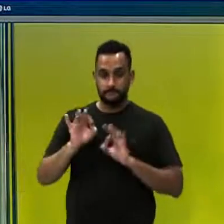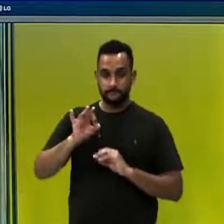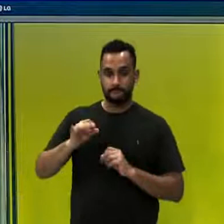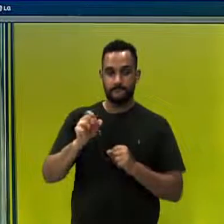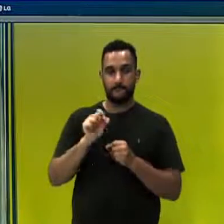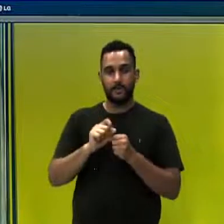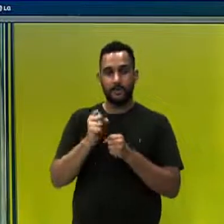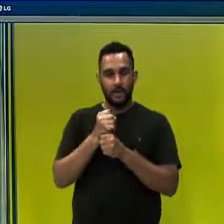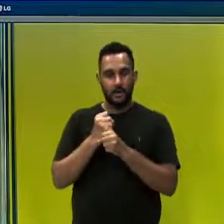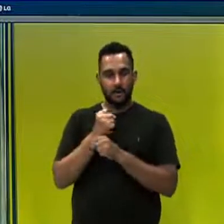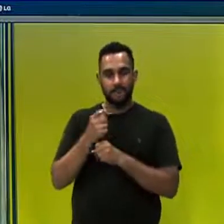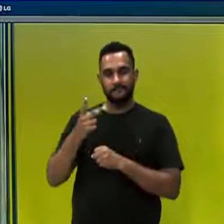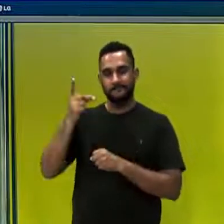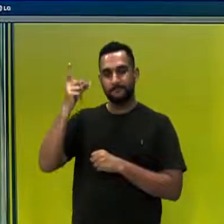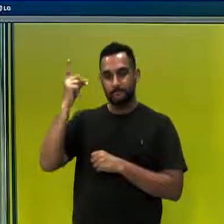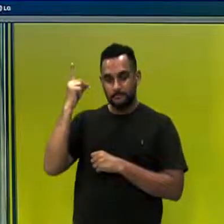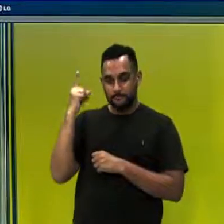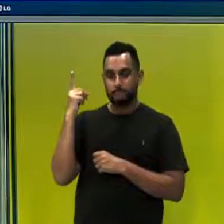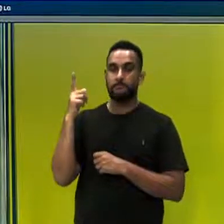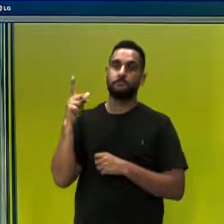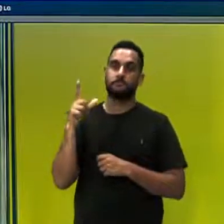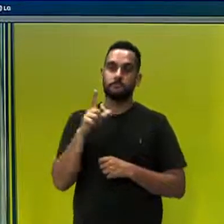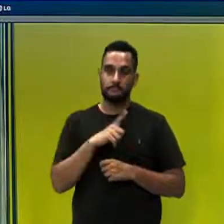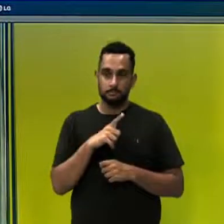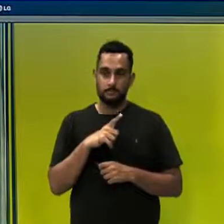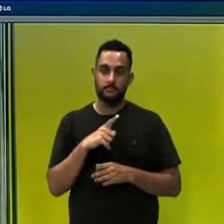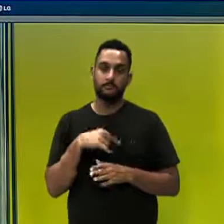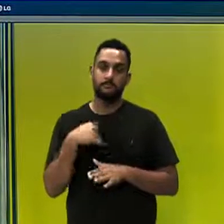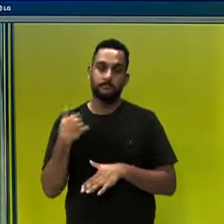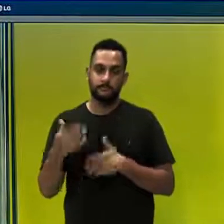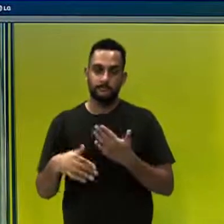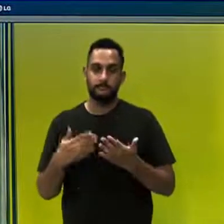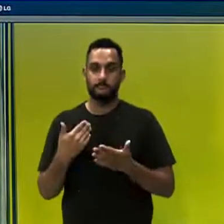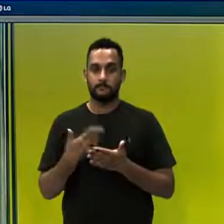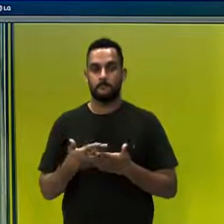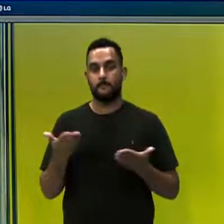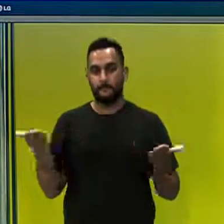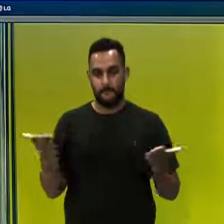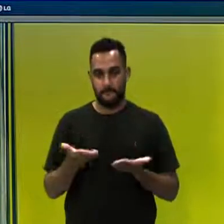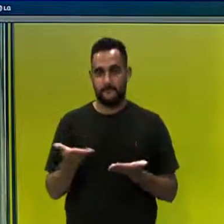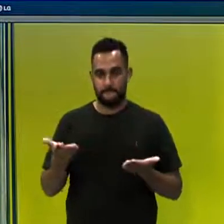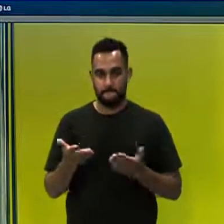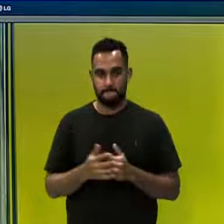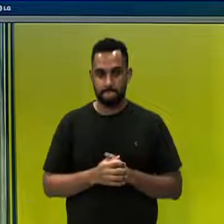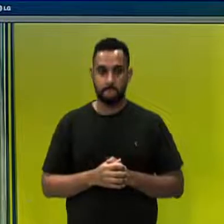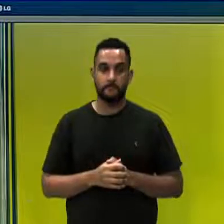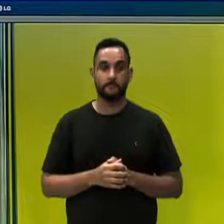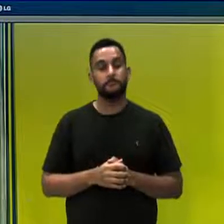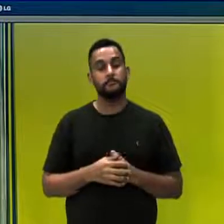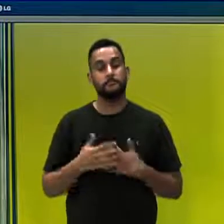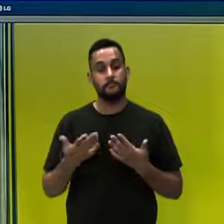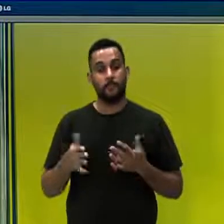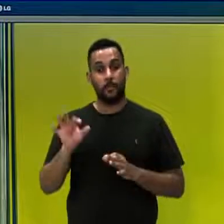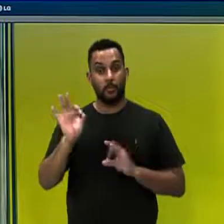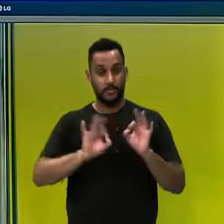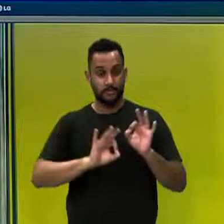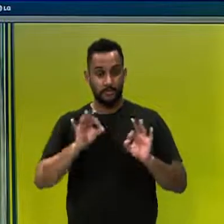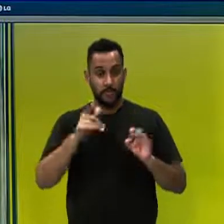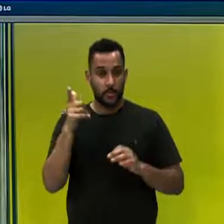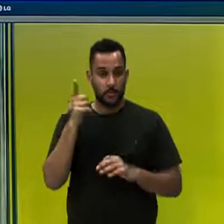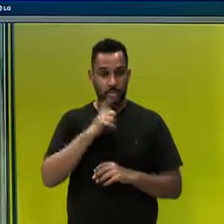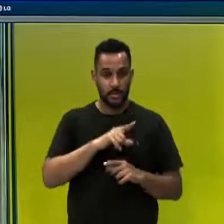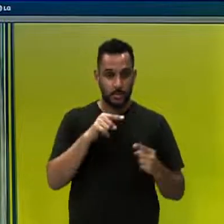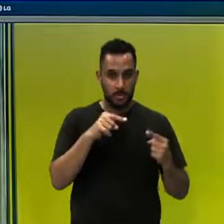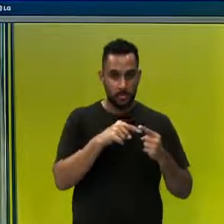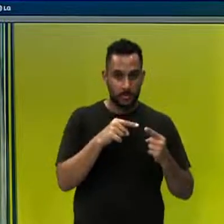décadas atrás, ele vai sendo colocado em prática até nos dias atuais, tá bom? Então, nem sempre o planejamento ele está de